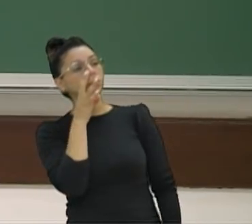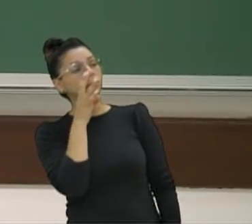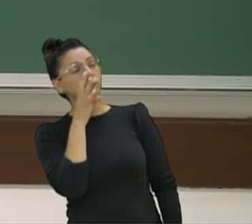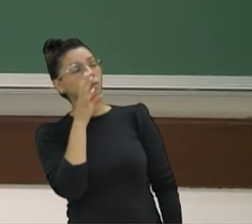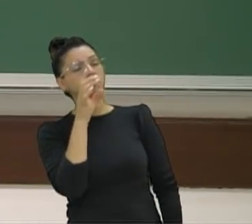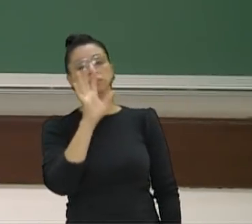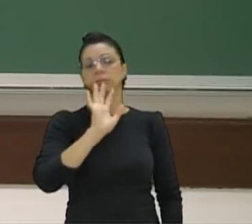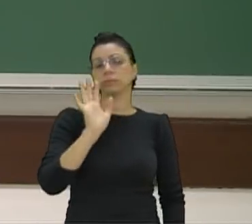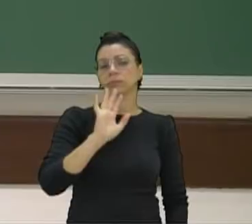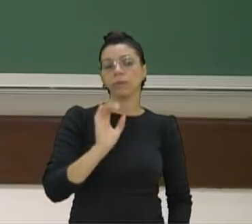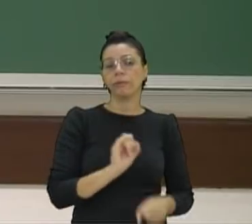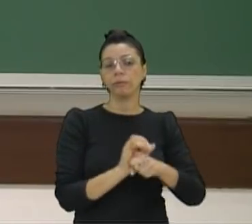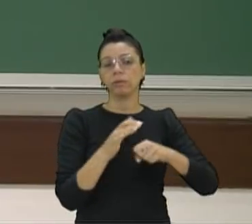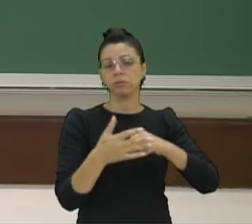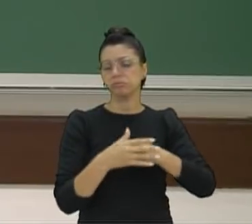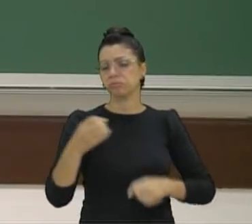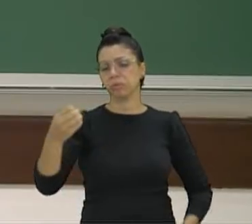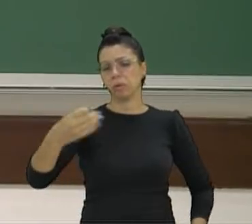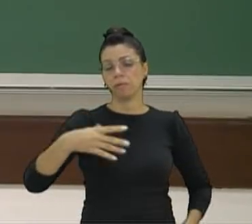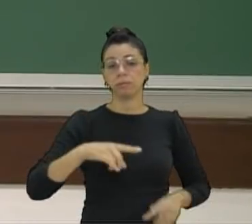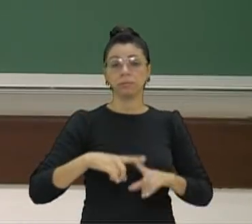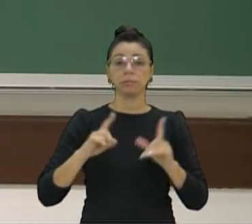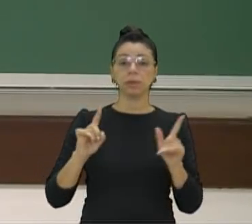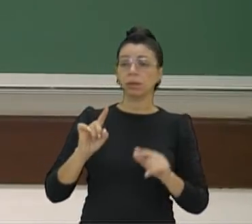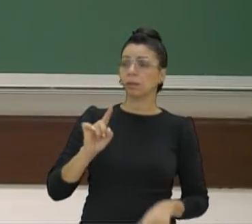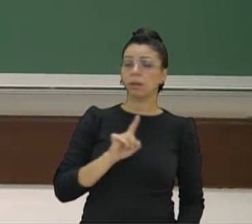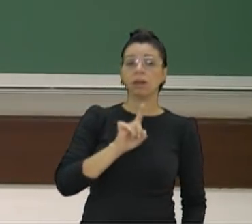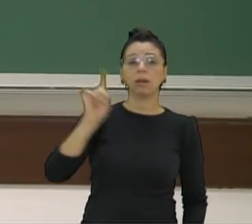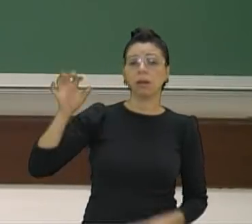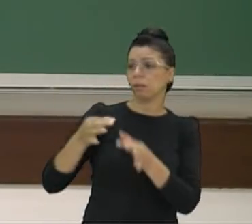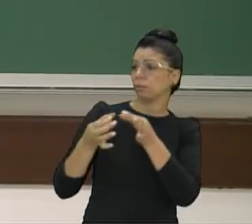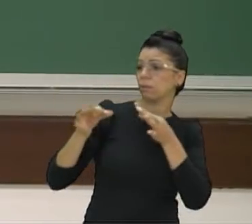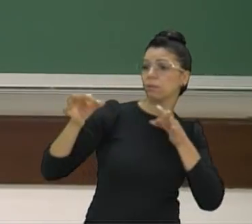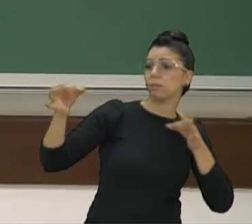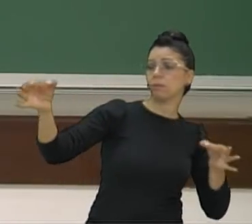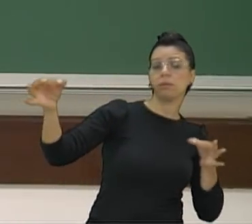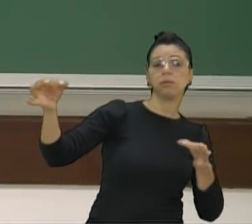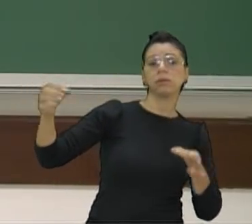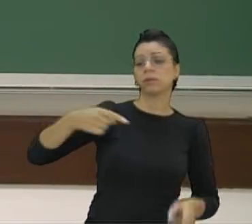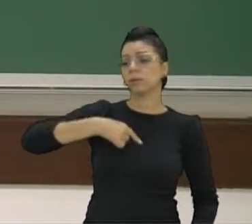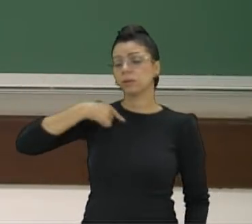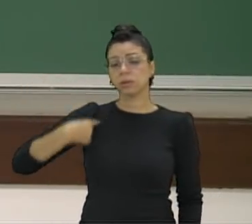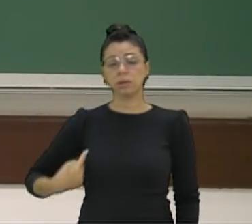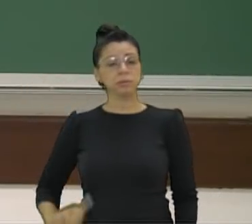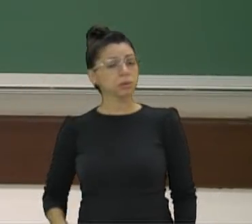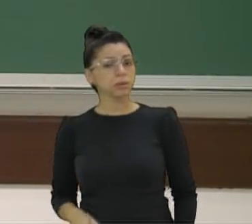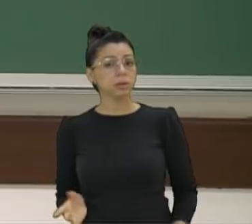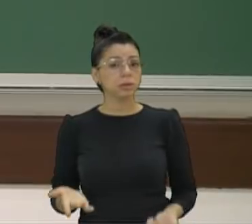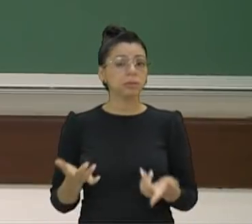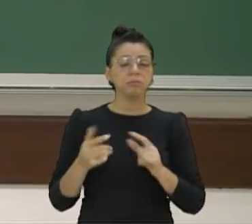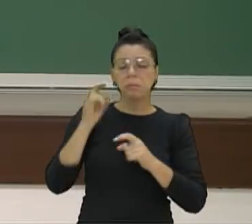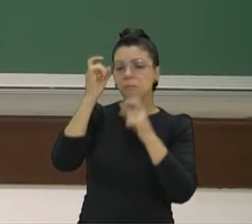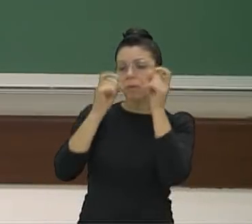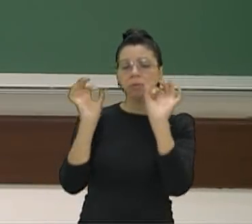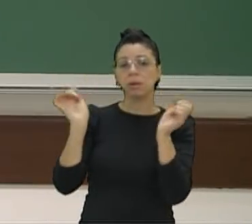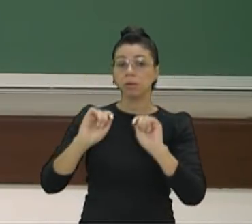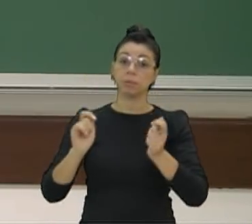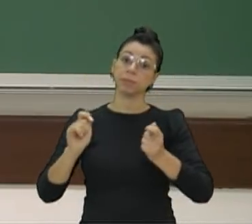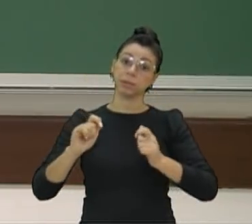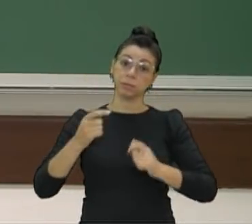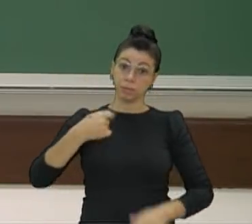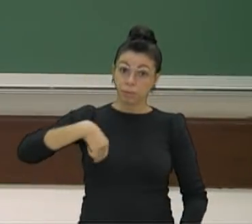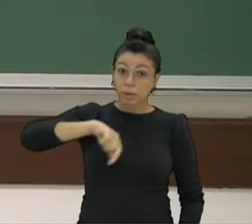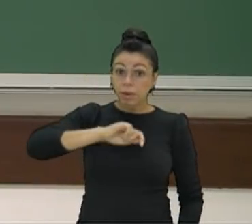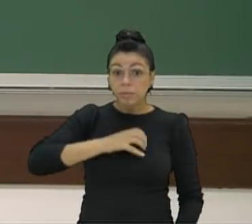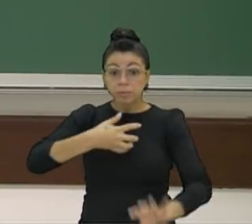pensei, um vírus novo e tal, mas como era lá, não fui tão afetado. Pra gente ver, né, o quanto a gente precisa melhorar,